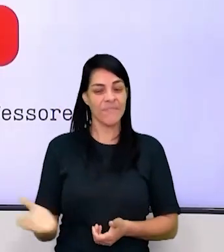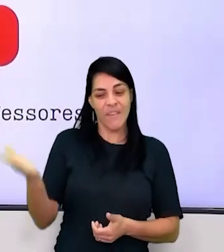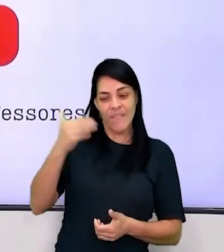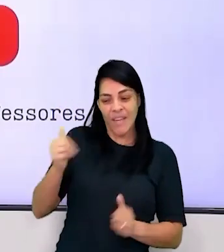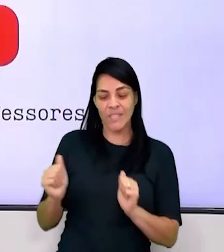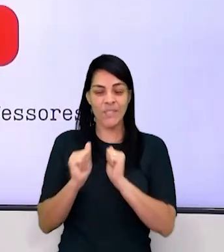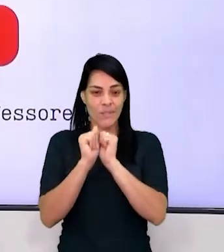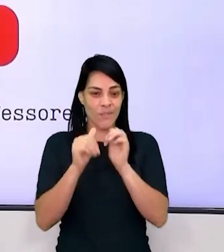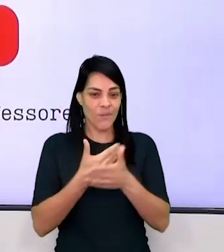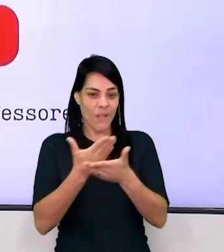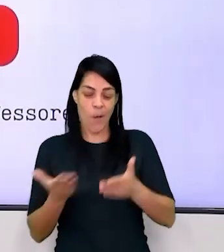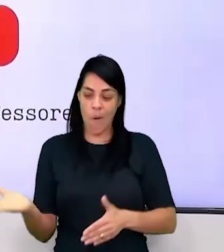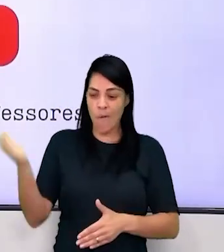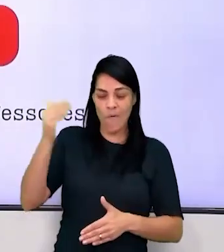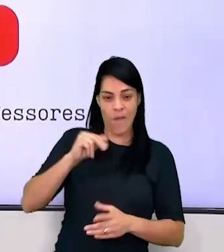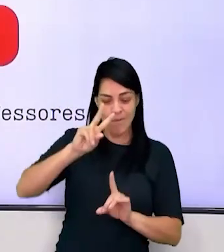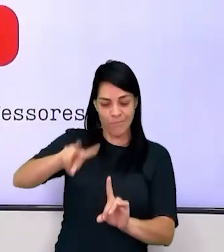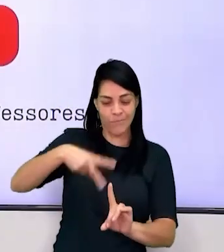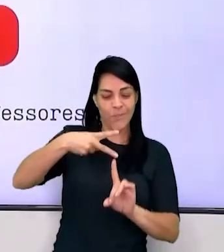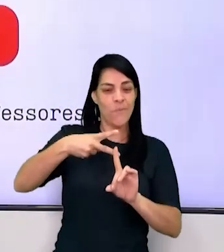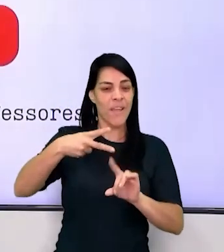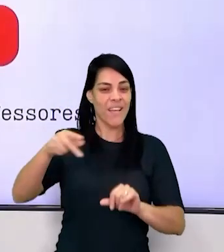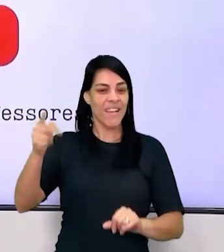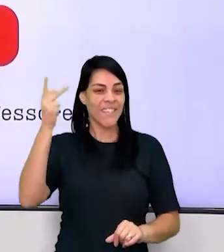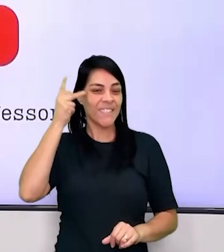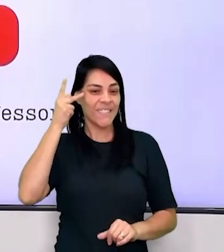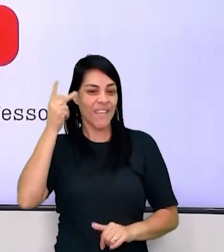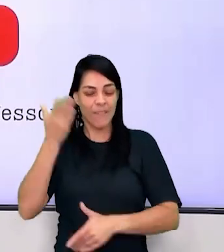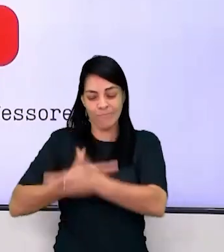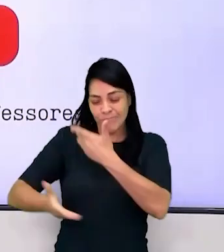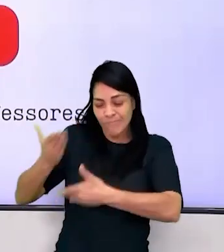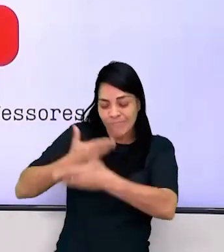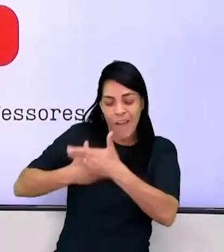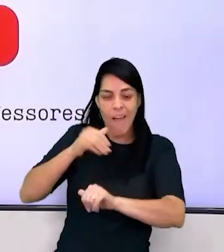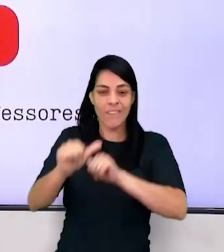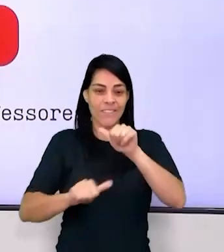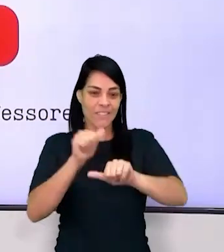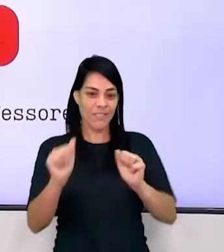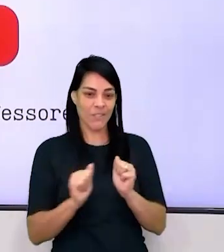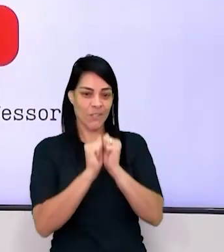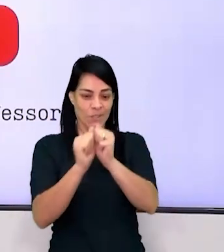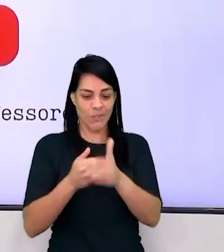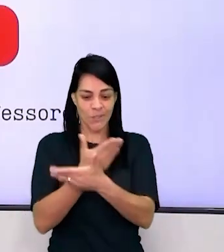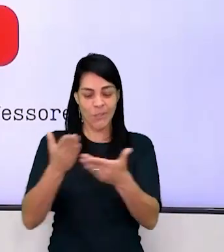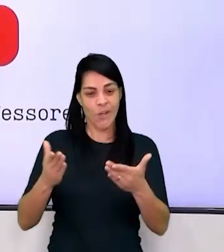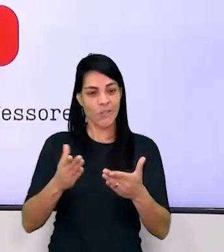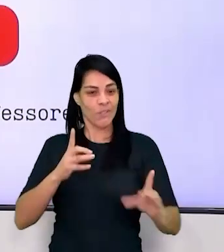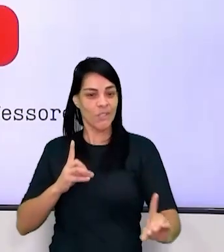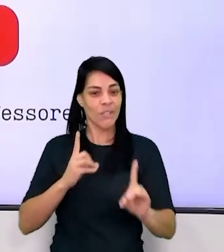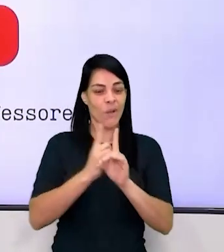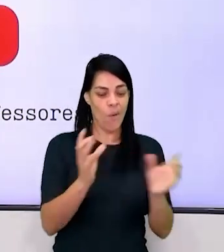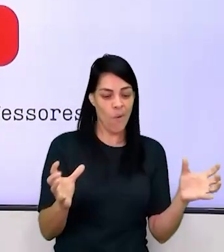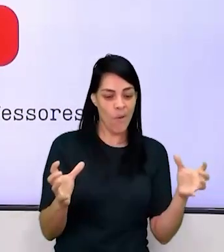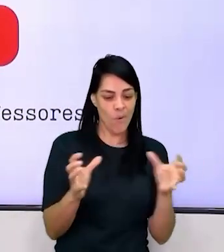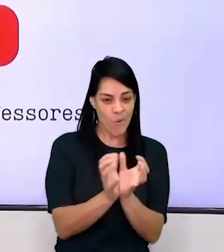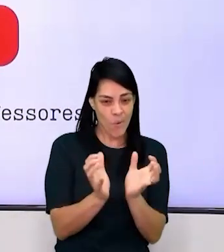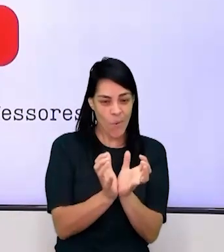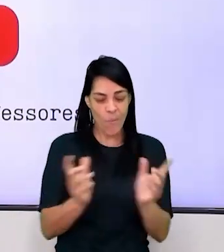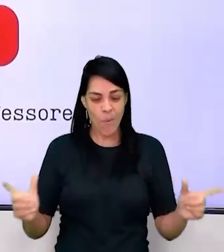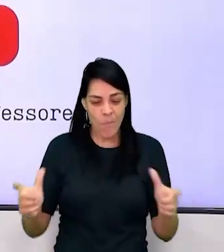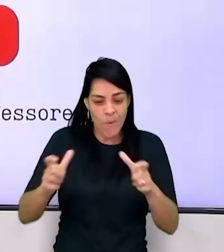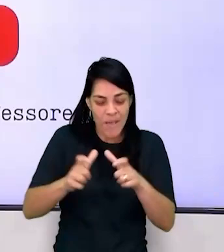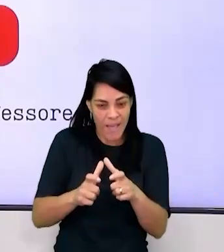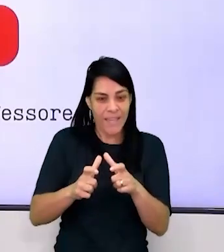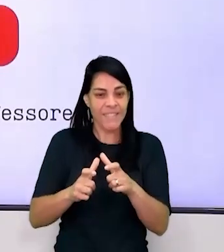com a gente. Vem para o Multiplica SP trocar experiências com os nossos encontros síncronos, em grupos pequenos,